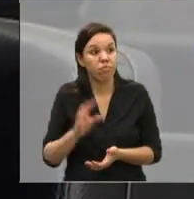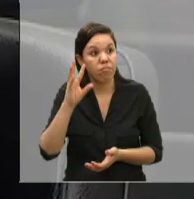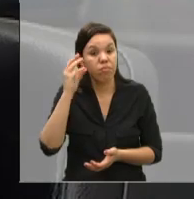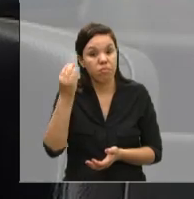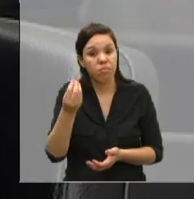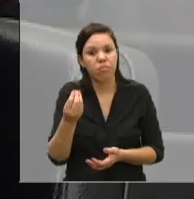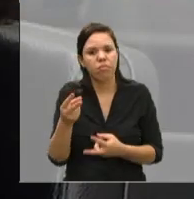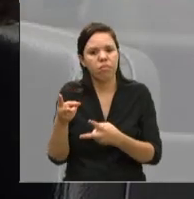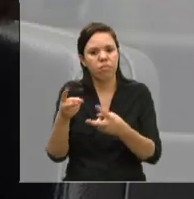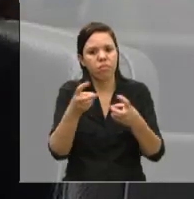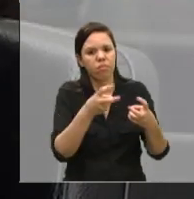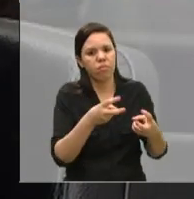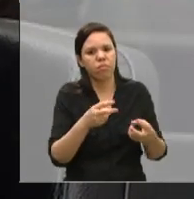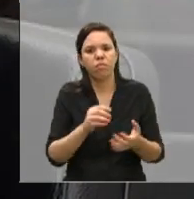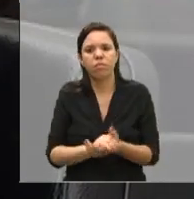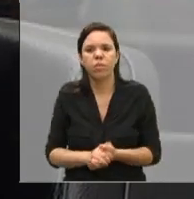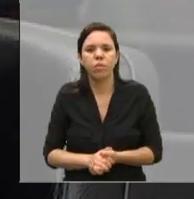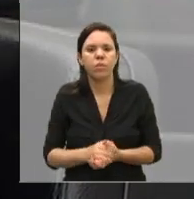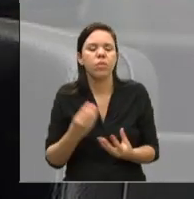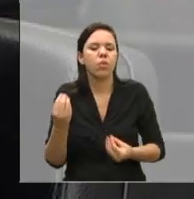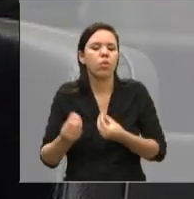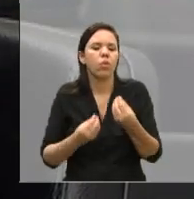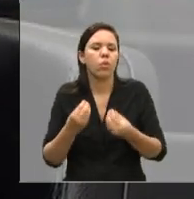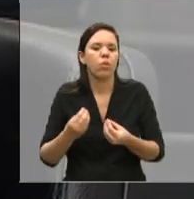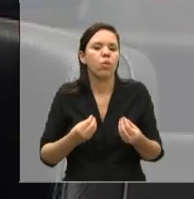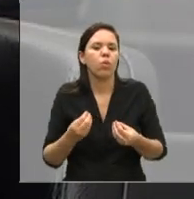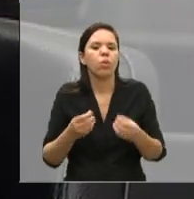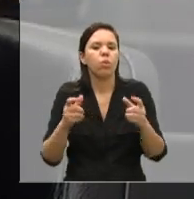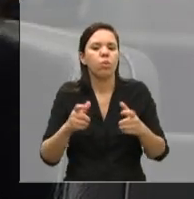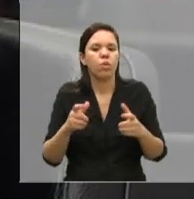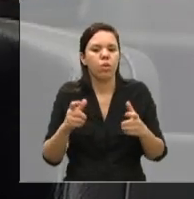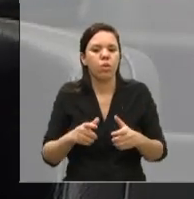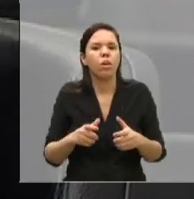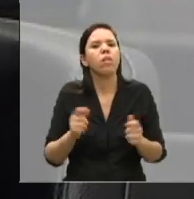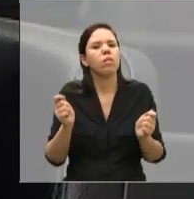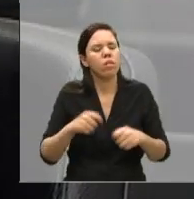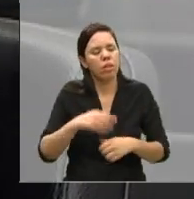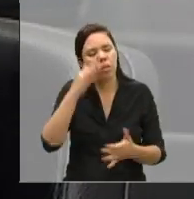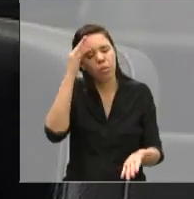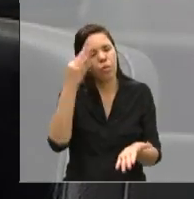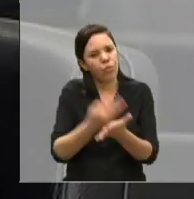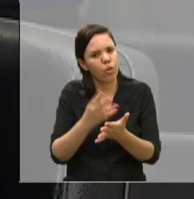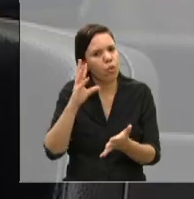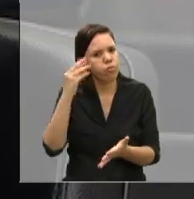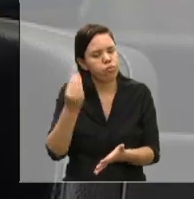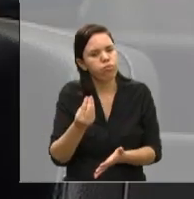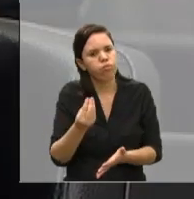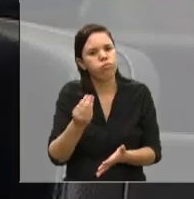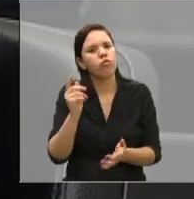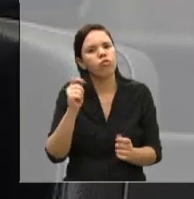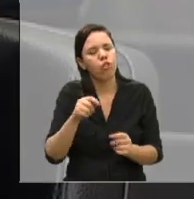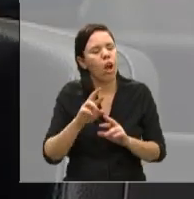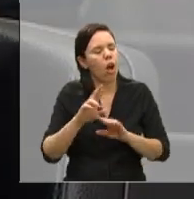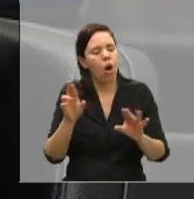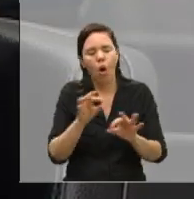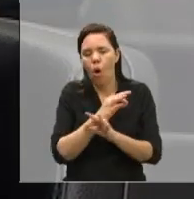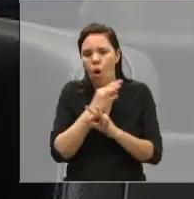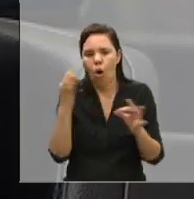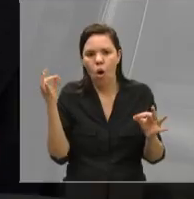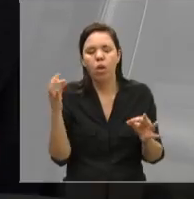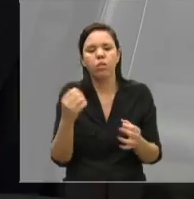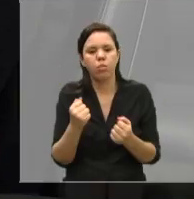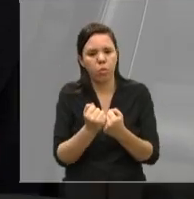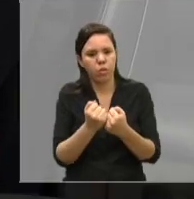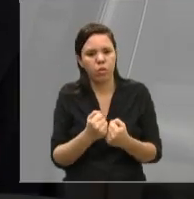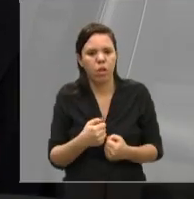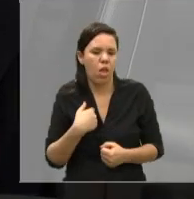entendem, enxergam como um espaço de confiança, um espaço de compreensão, isso já faz toda a diferença, né? Então,